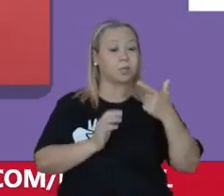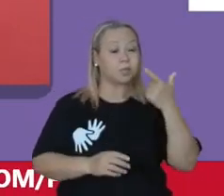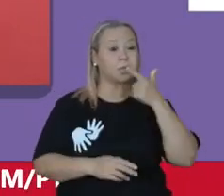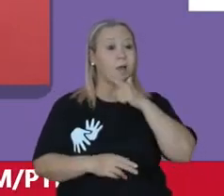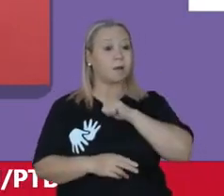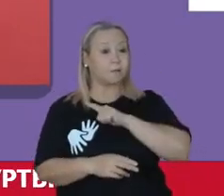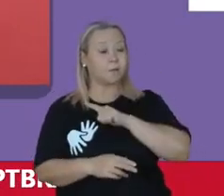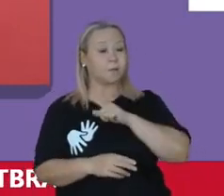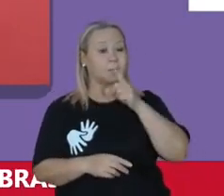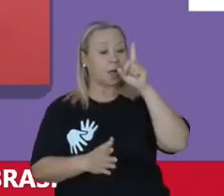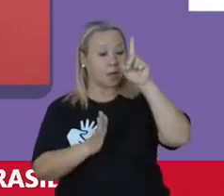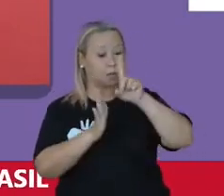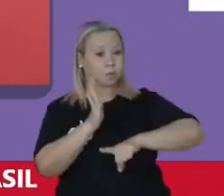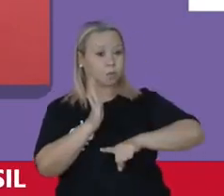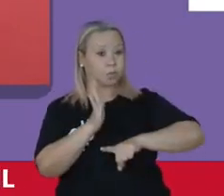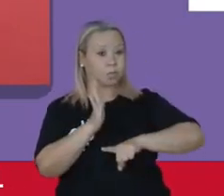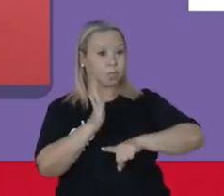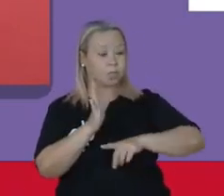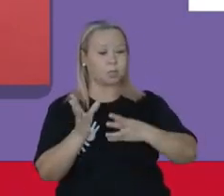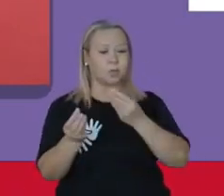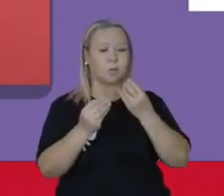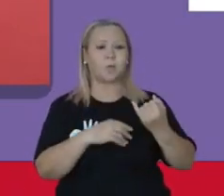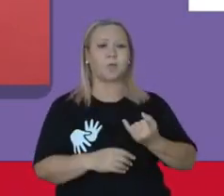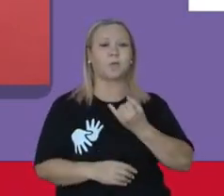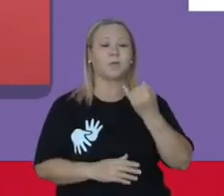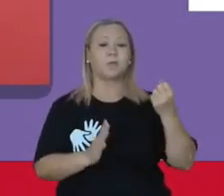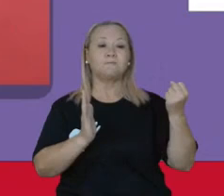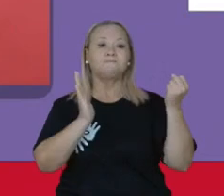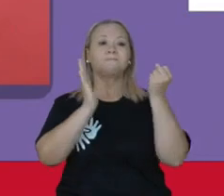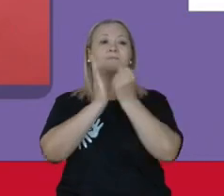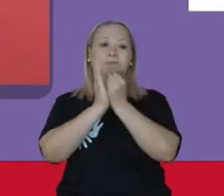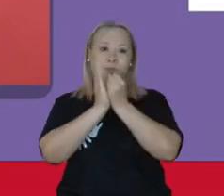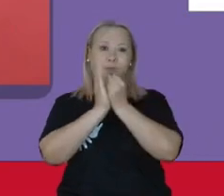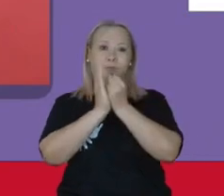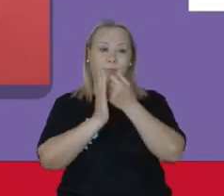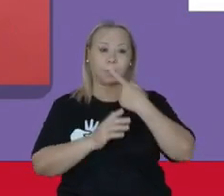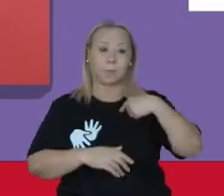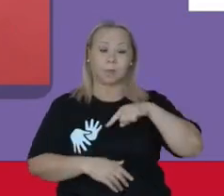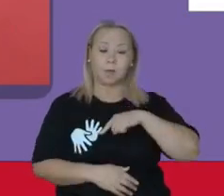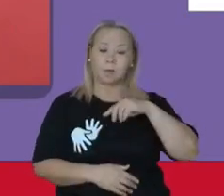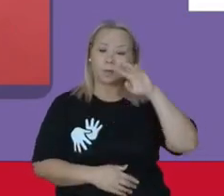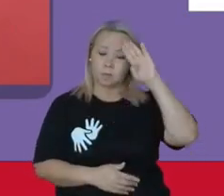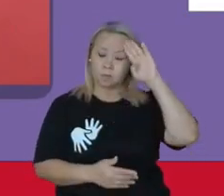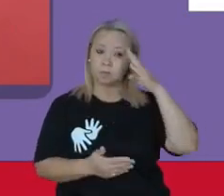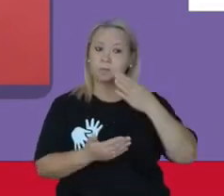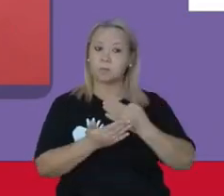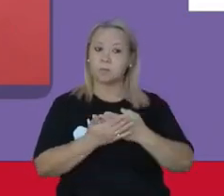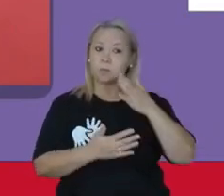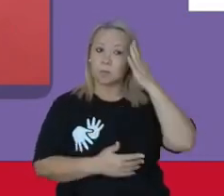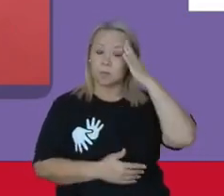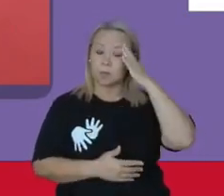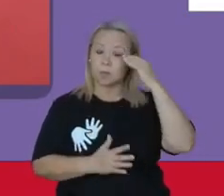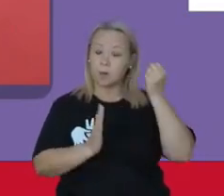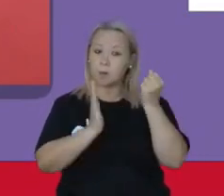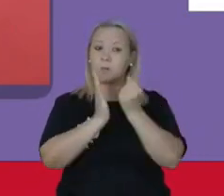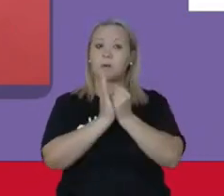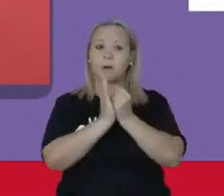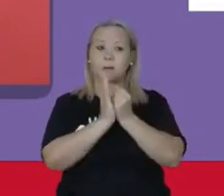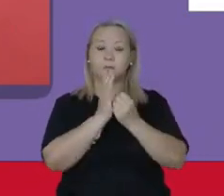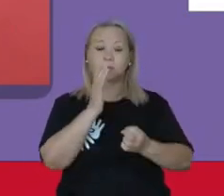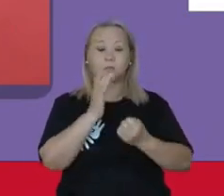nos direitos. Então isso é muito importante, esse marco. Para nós consideramos um marco ter criado a